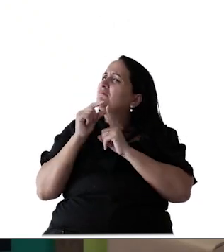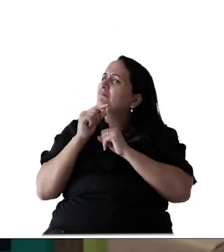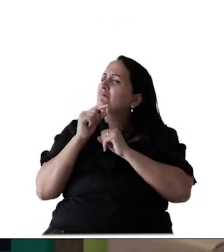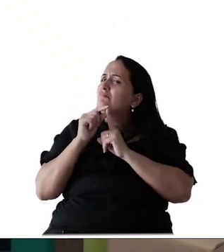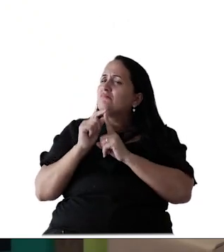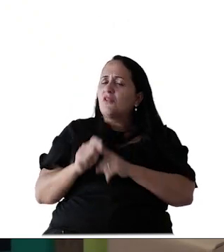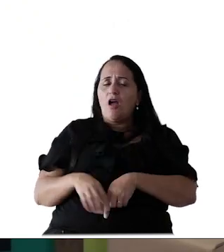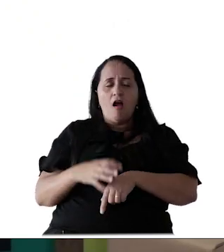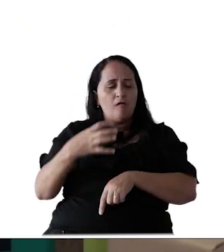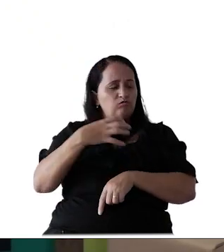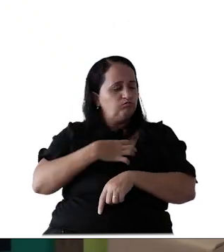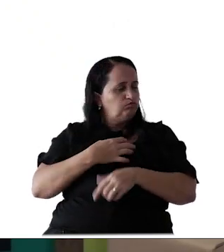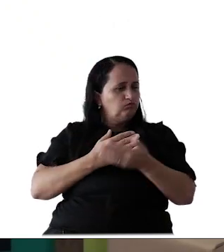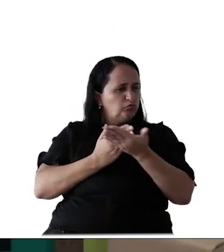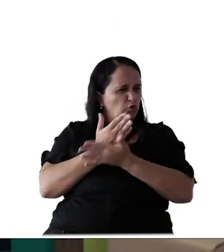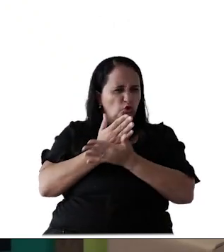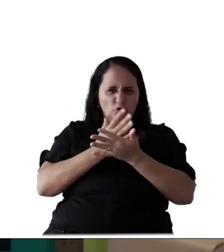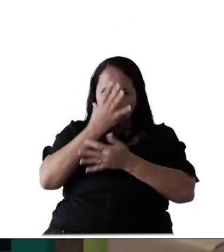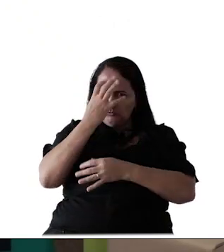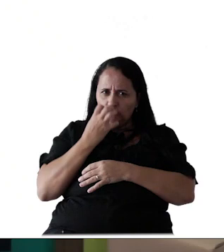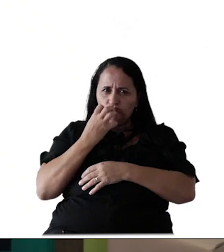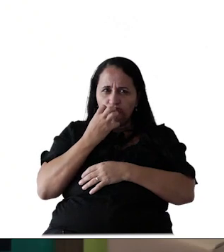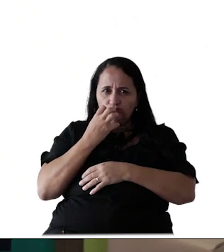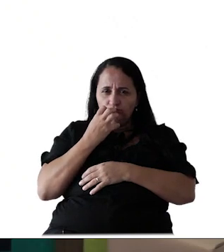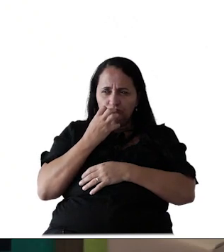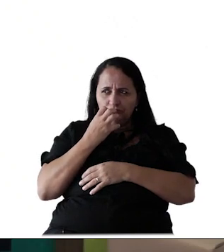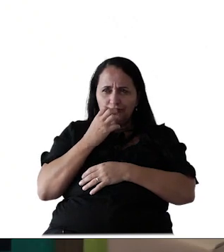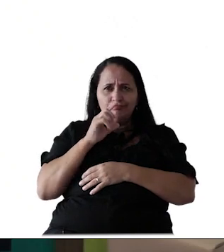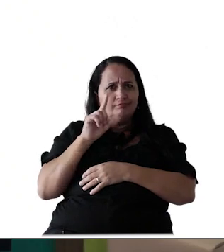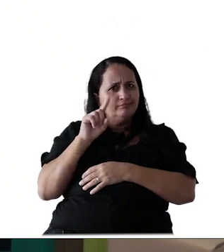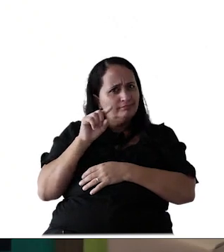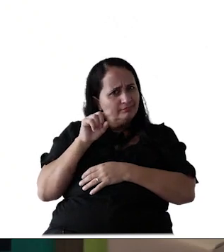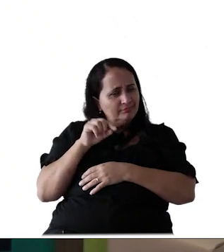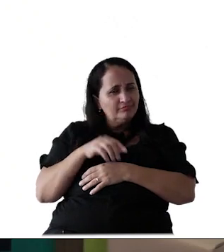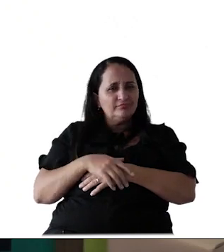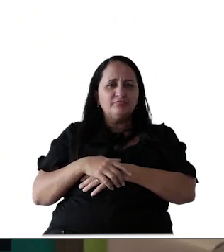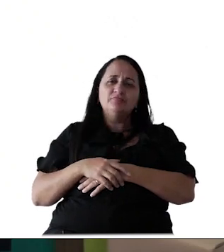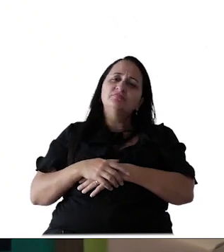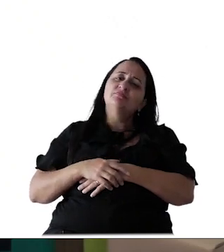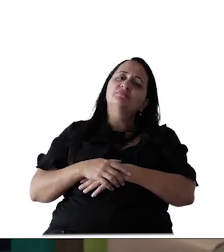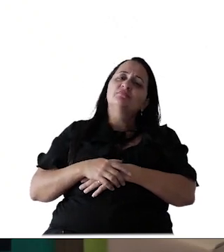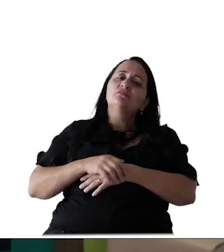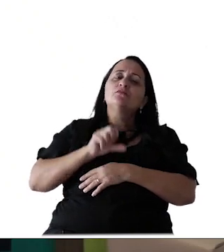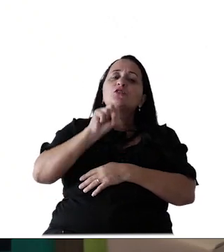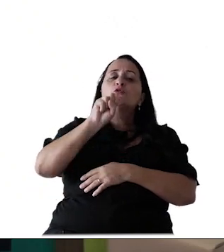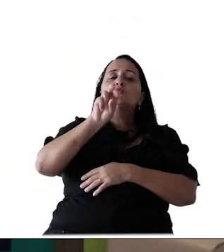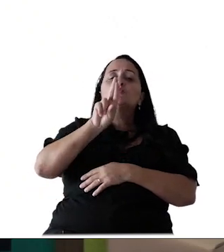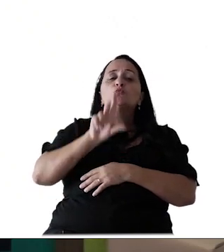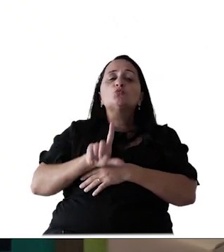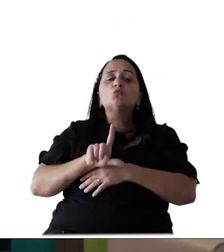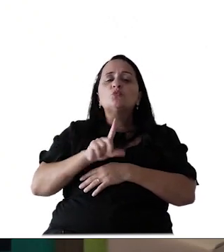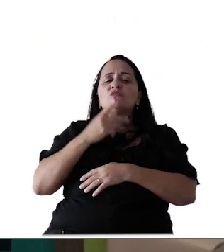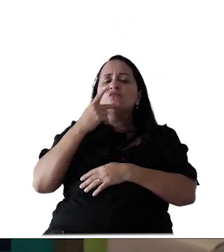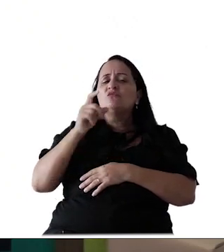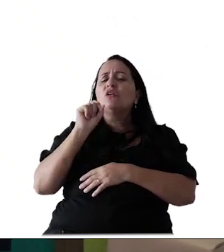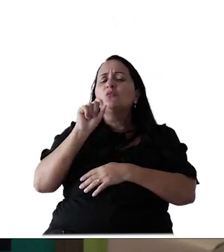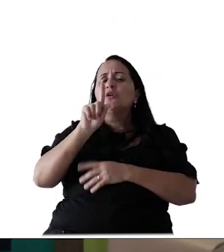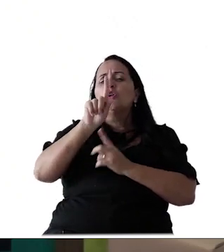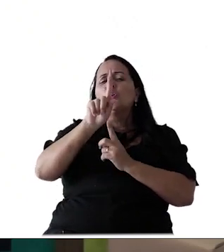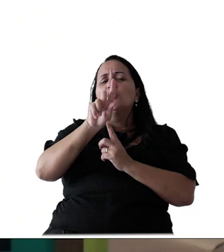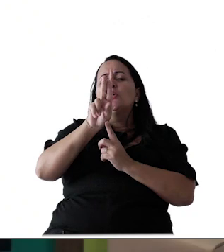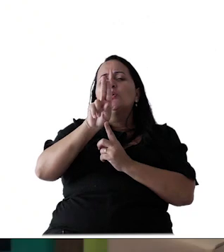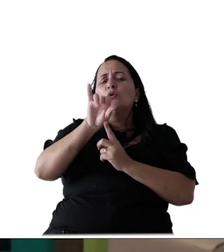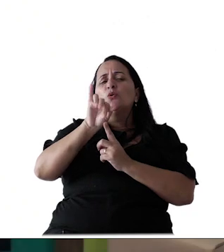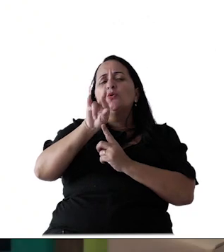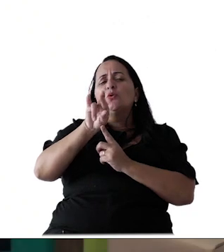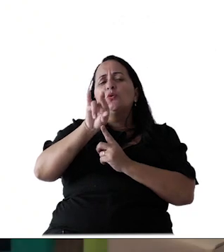muito chateado. No sul do país, utiliza-se guri ou guria para designar menino